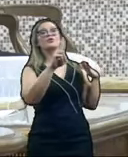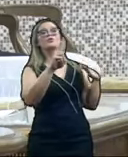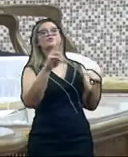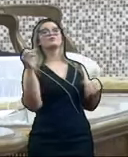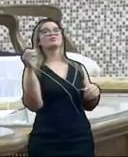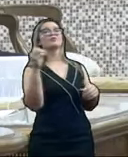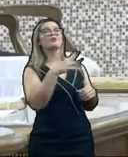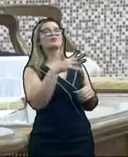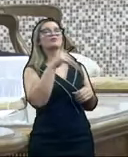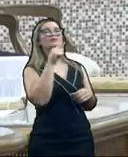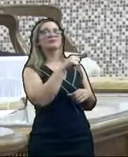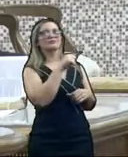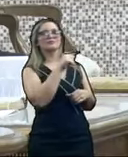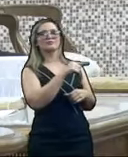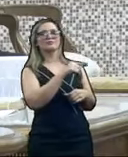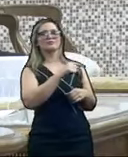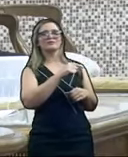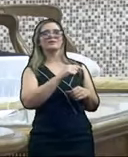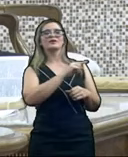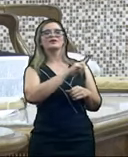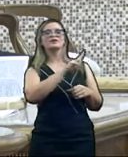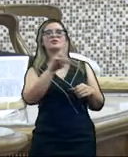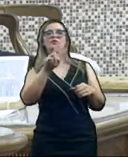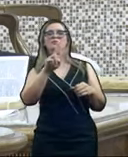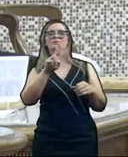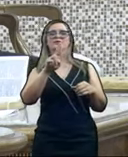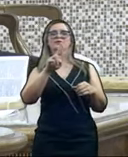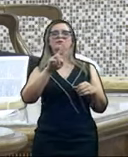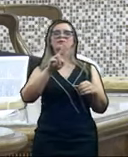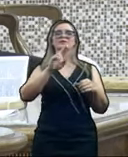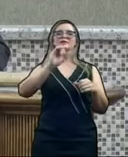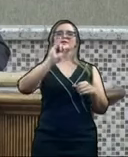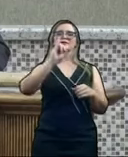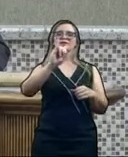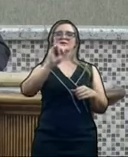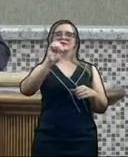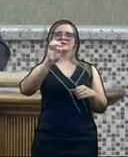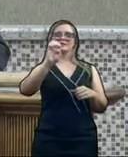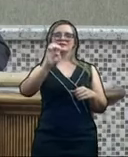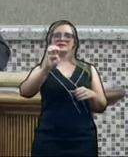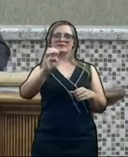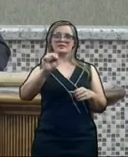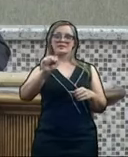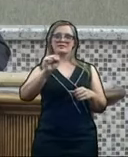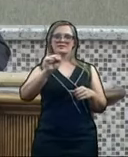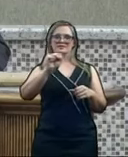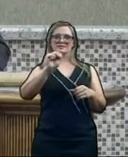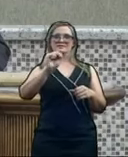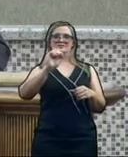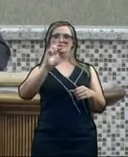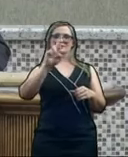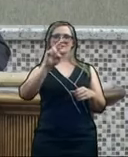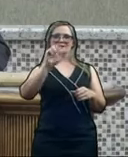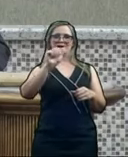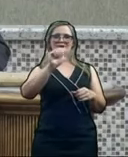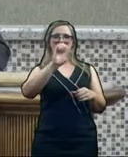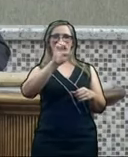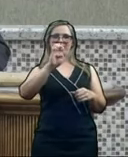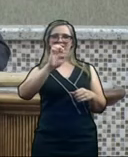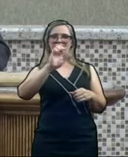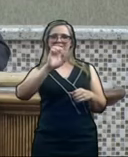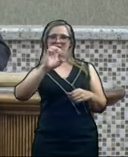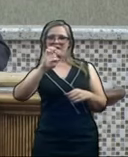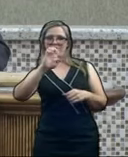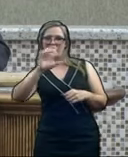acabado arrasado triste acusado Mas você sai daqui hoje um príncipe porque eu tô com